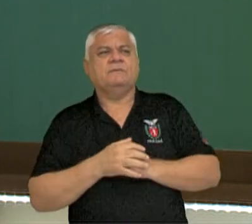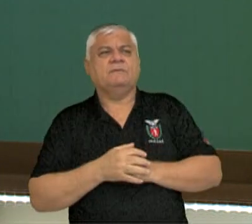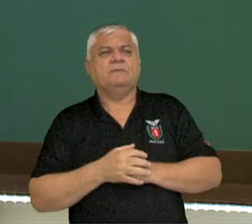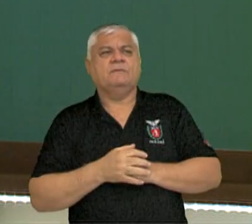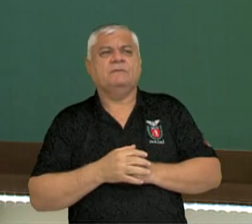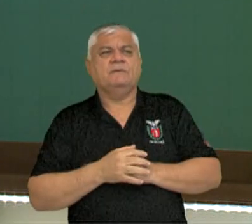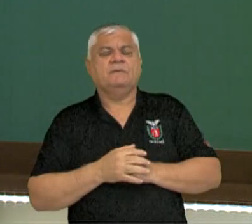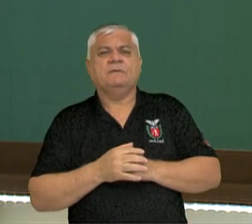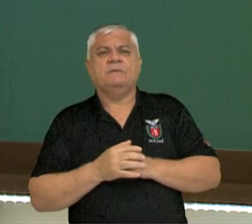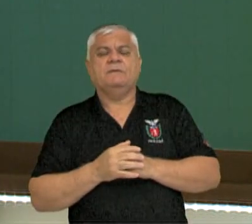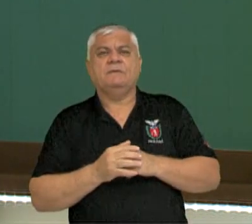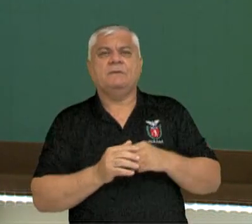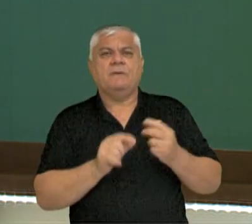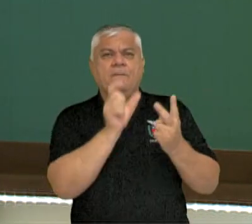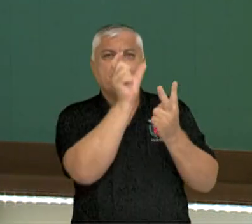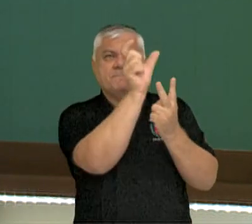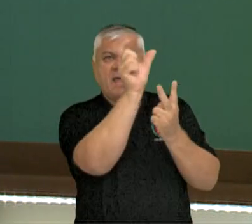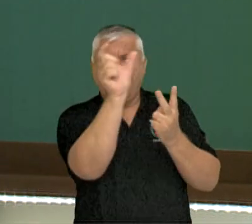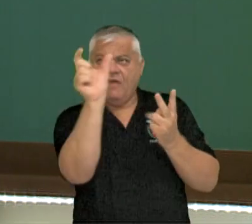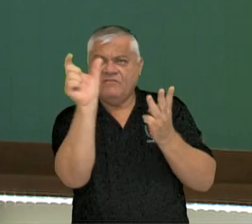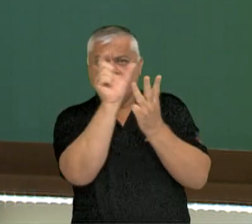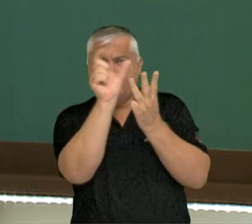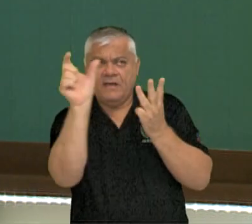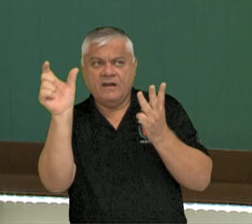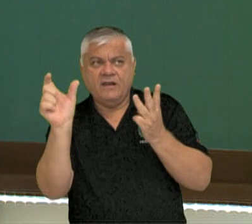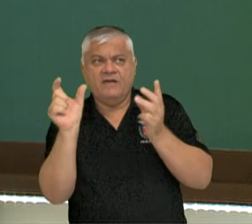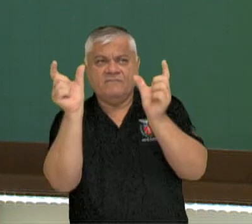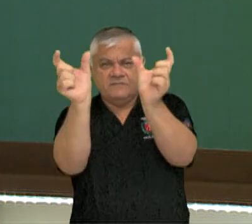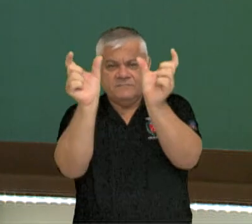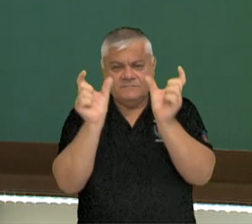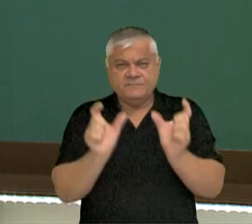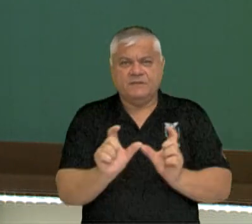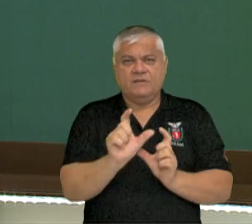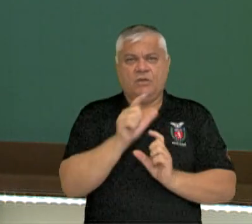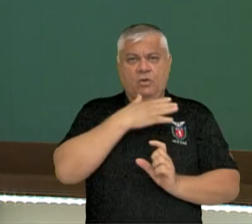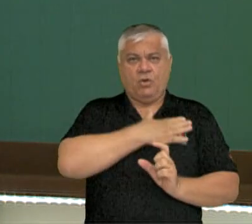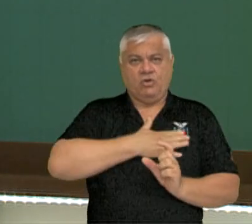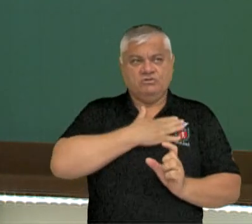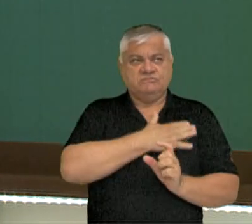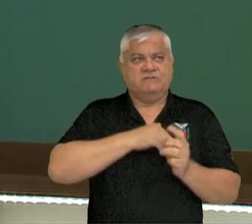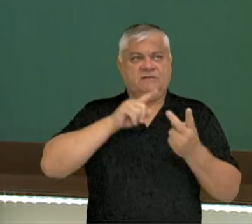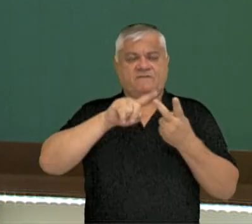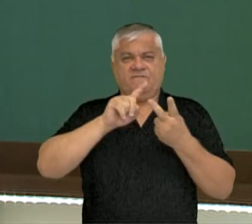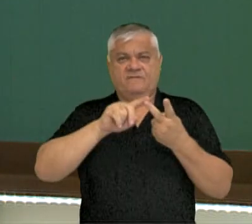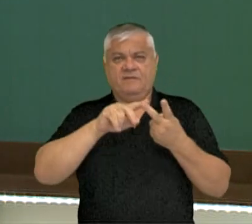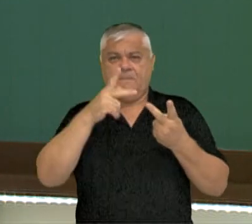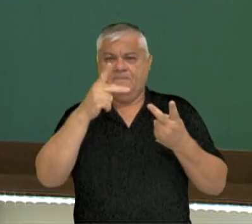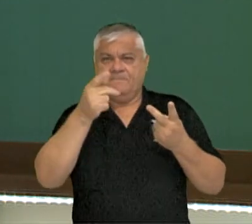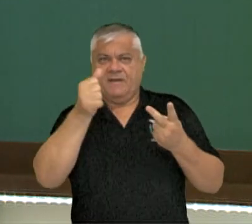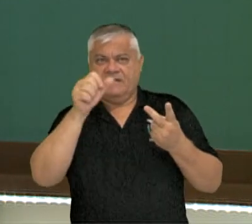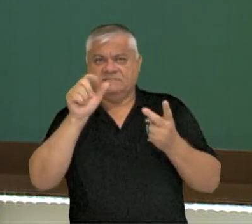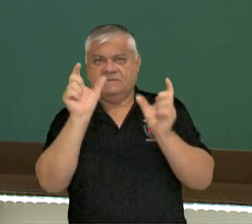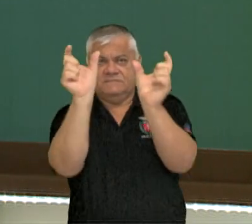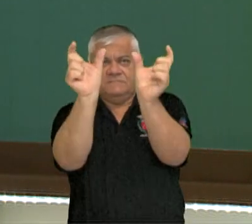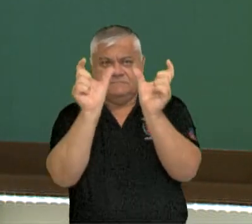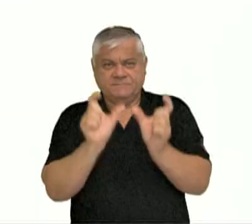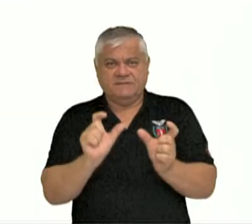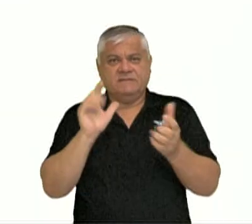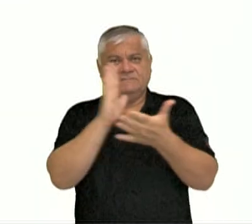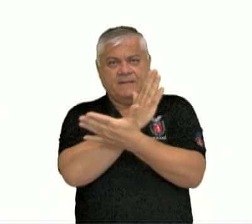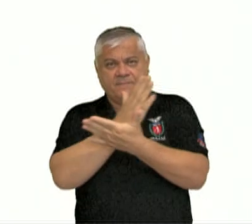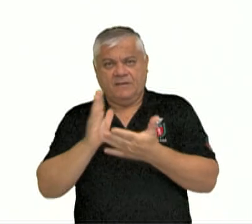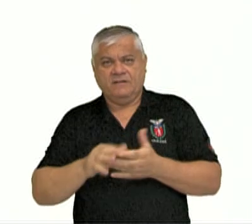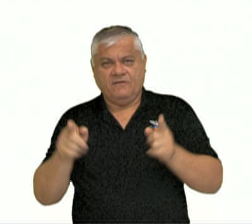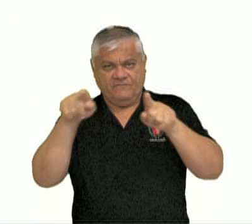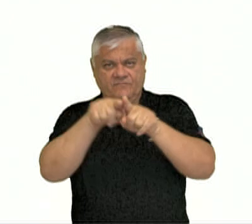Separe as sílabas das palavras destacadas e indique a sílaba tônica, né? A sílaba mais forte, tá bom? Já